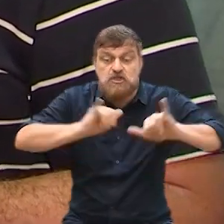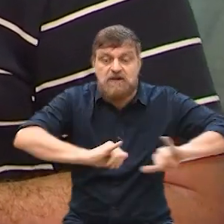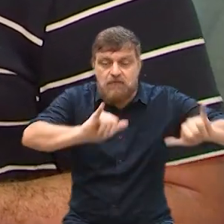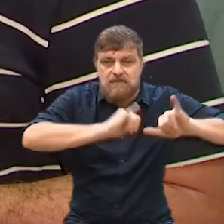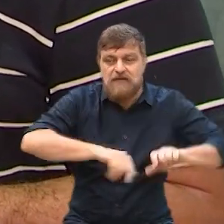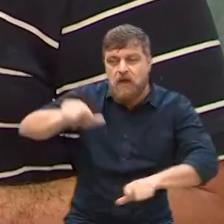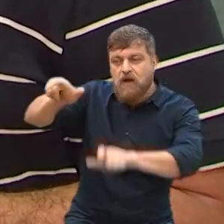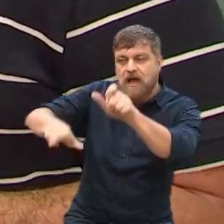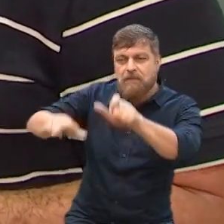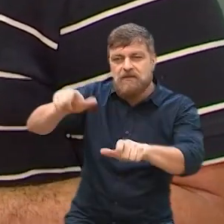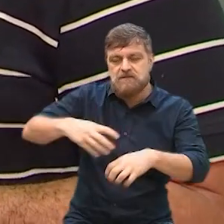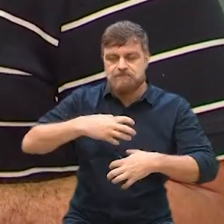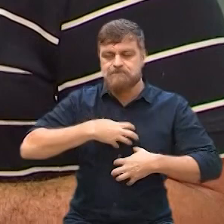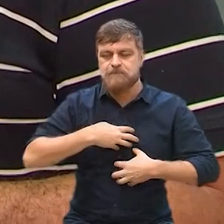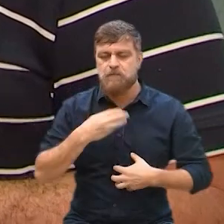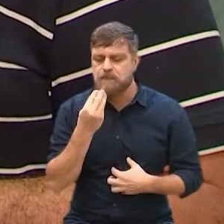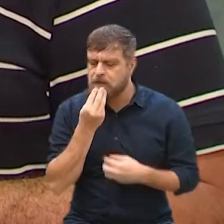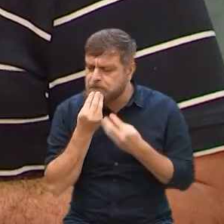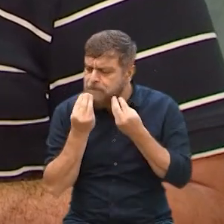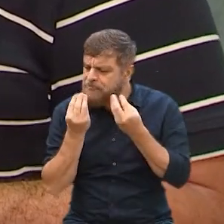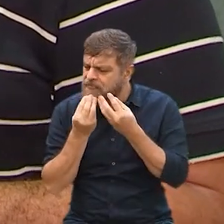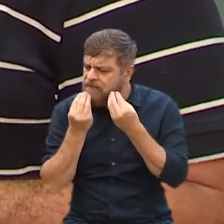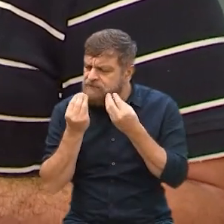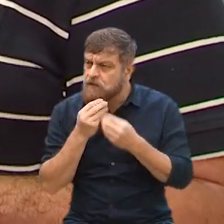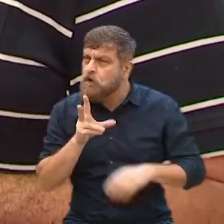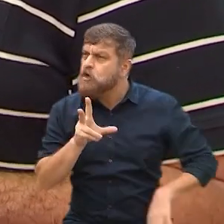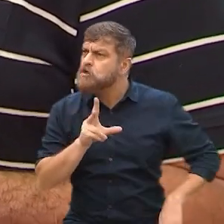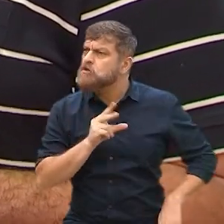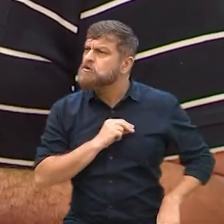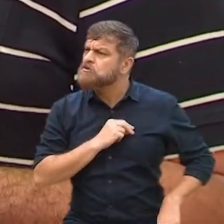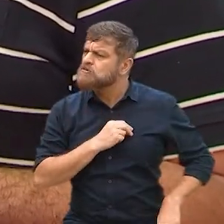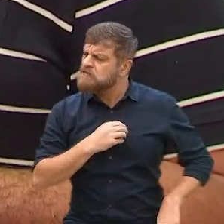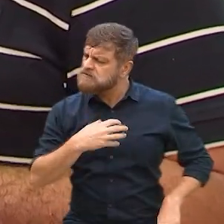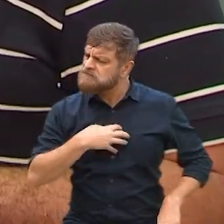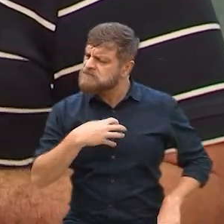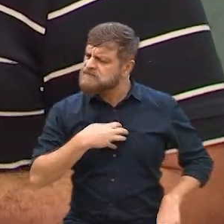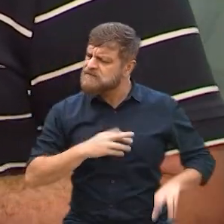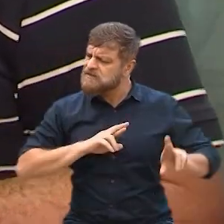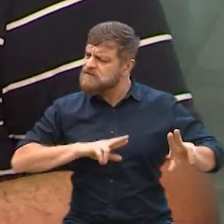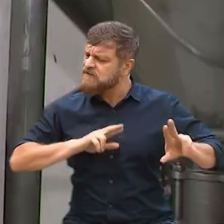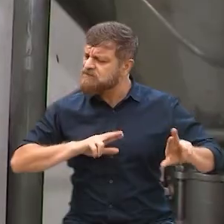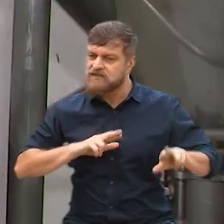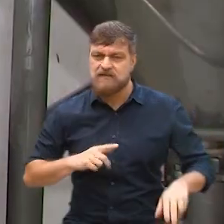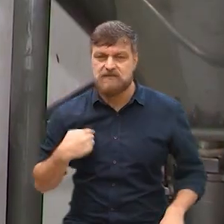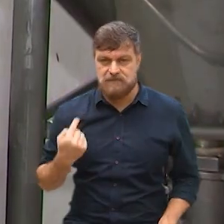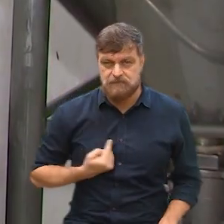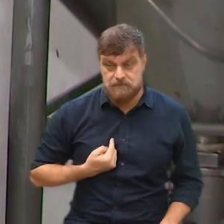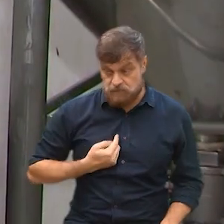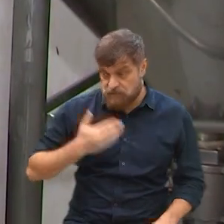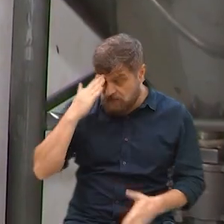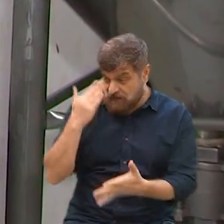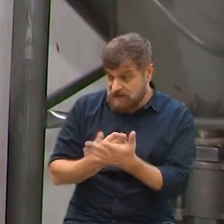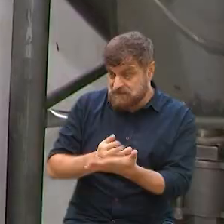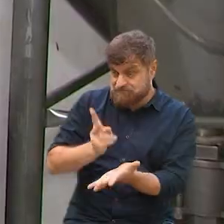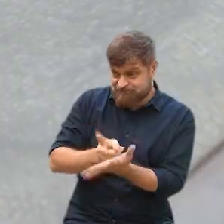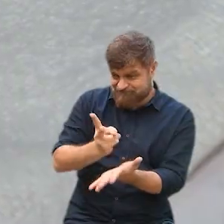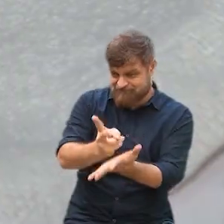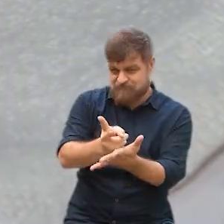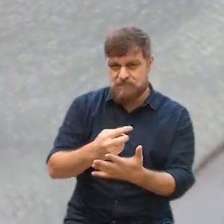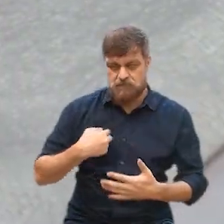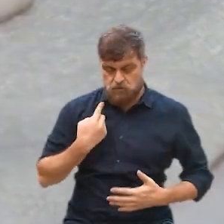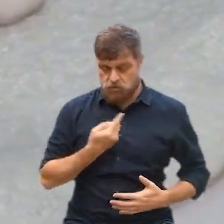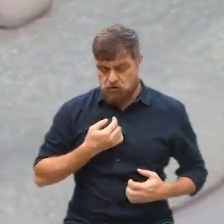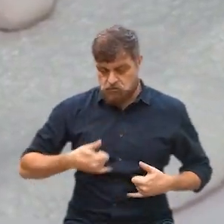quando a pessoa sente o sabor, pensar, nossa, foi feito de uma forma diferente, é por aí? Com certeza, com certeza. O maior